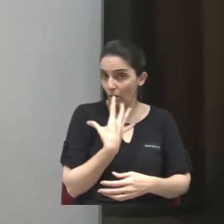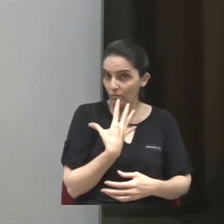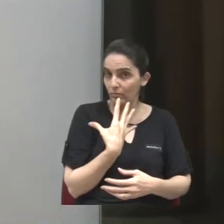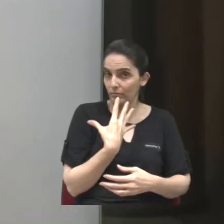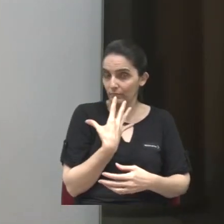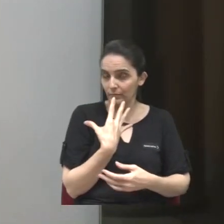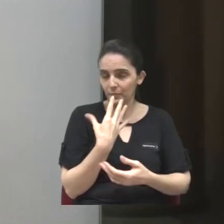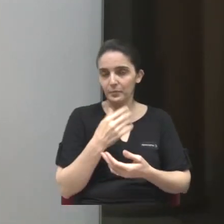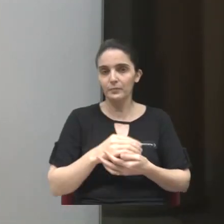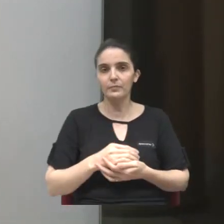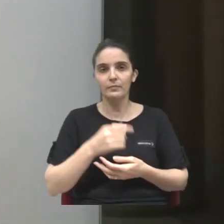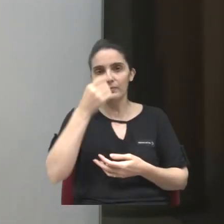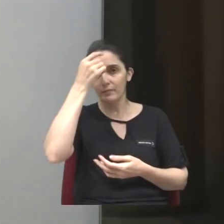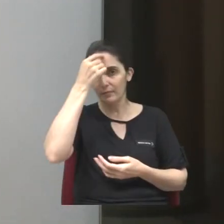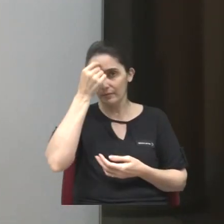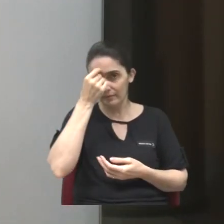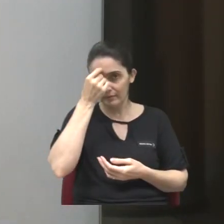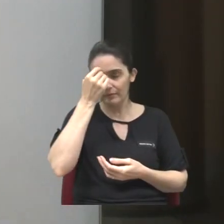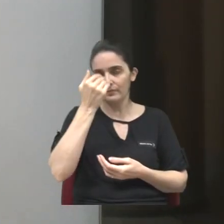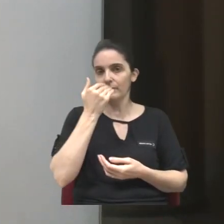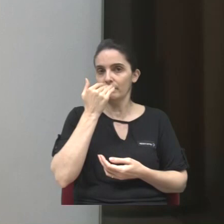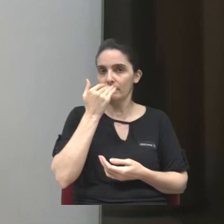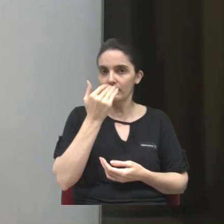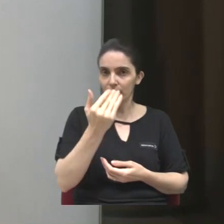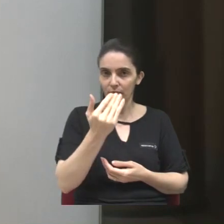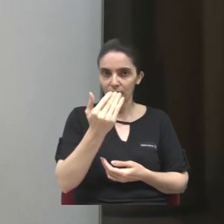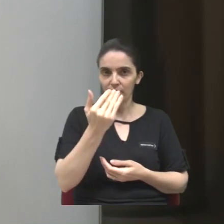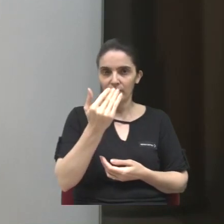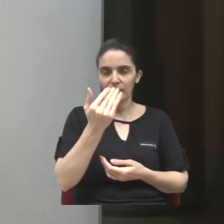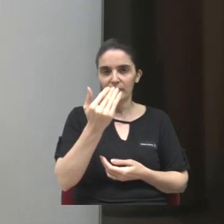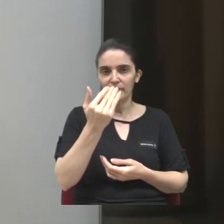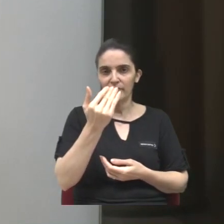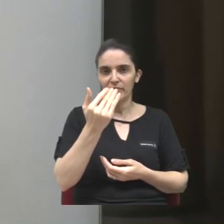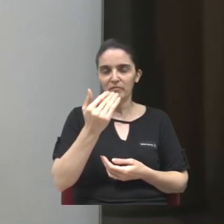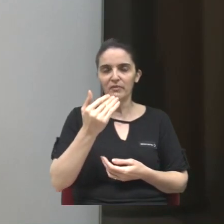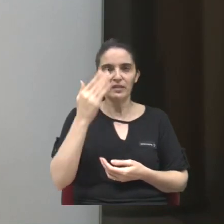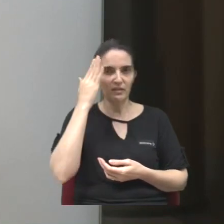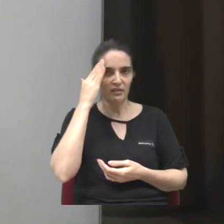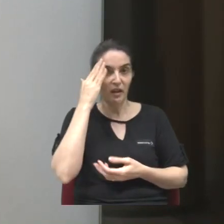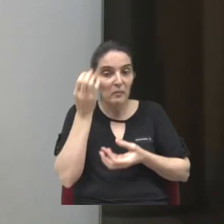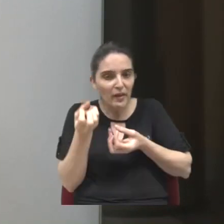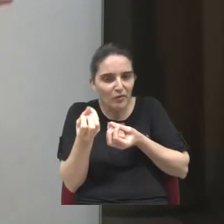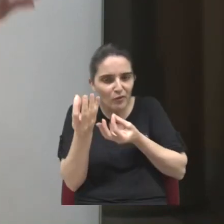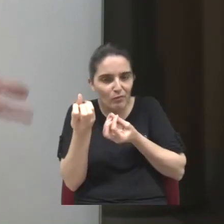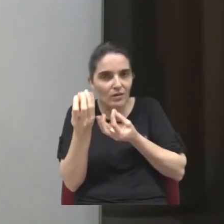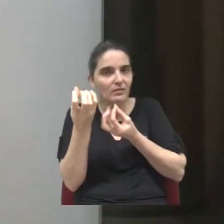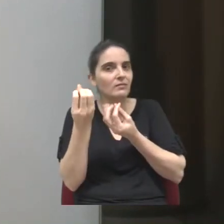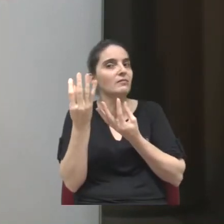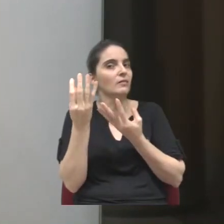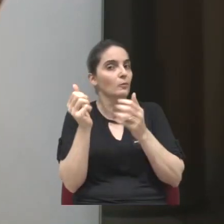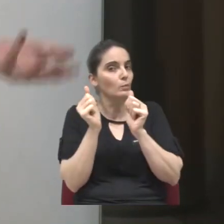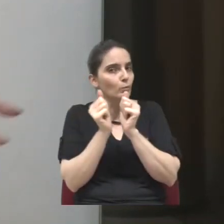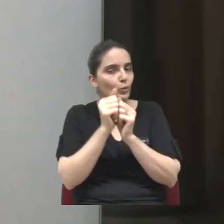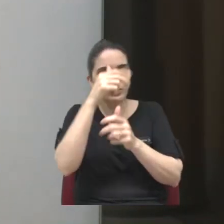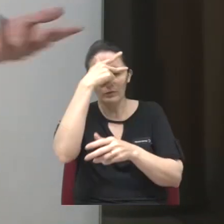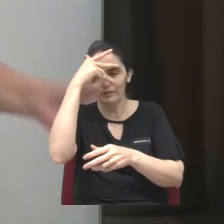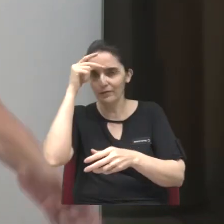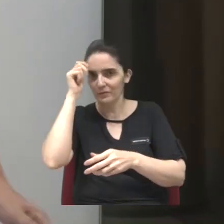Rafael tenha solicitado estas informações junto ao Executivo para que a gente